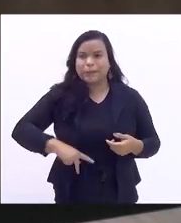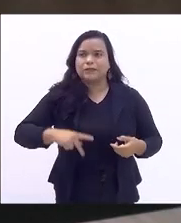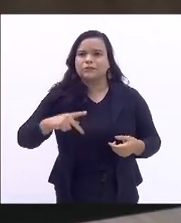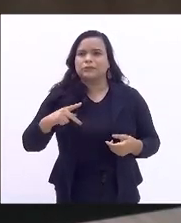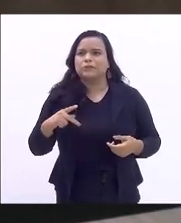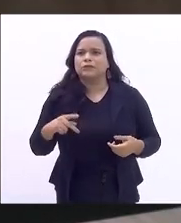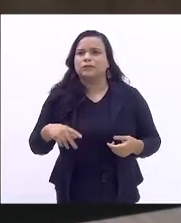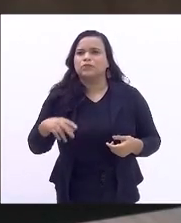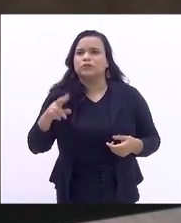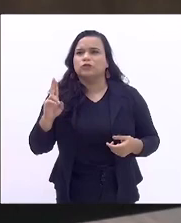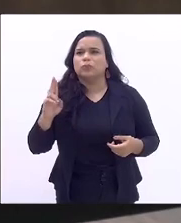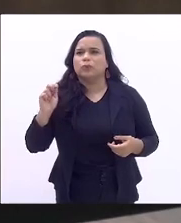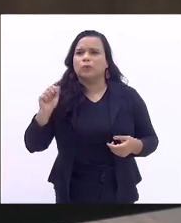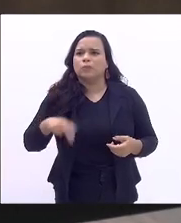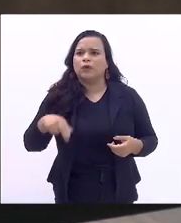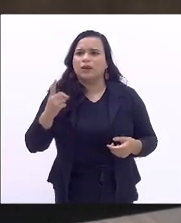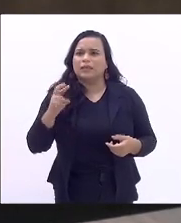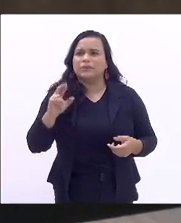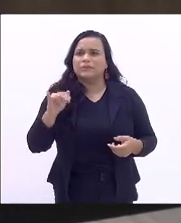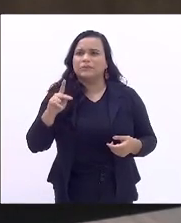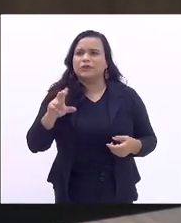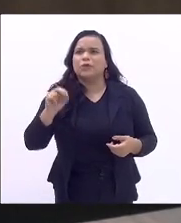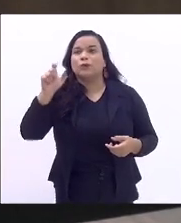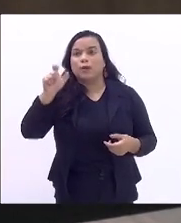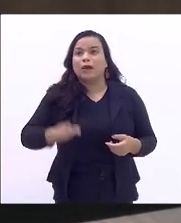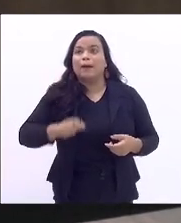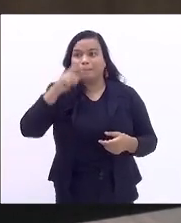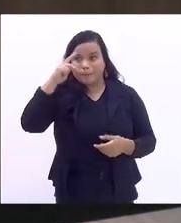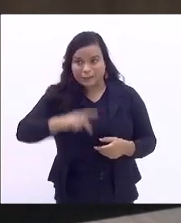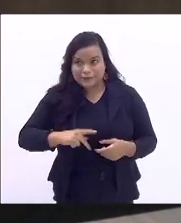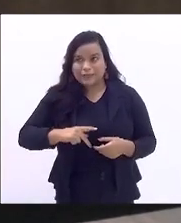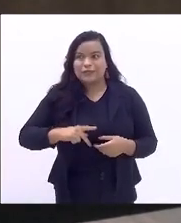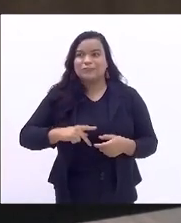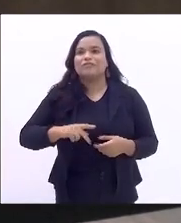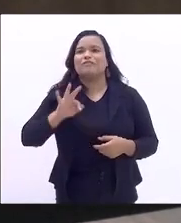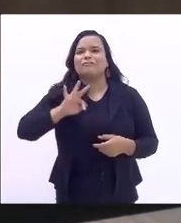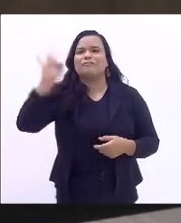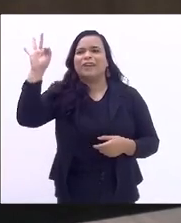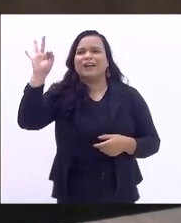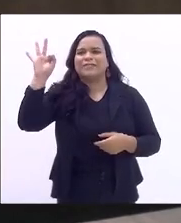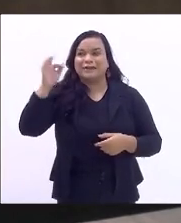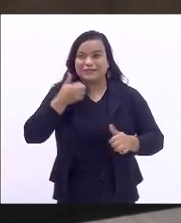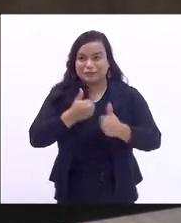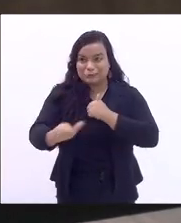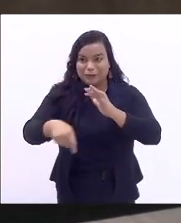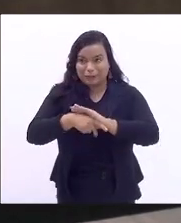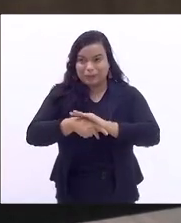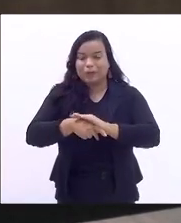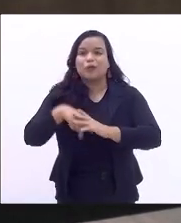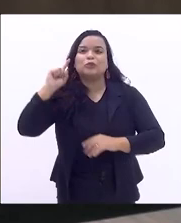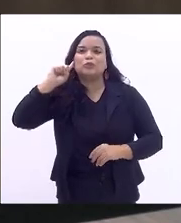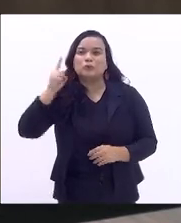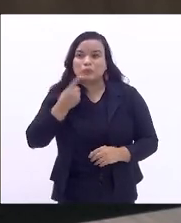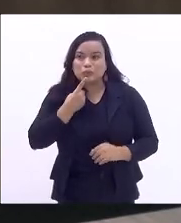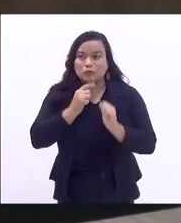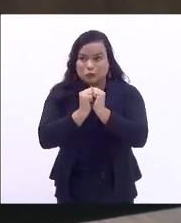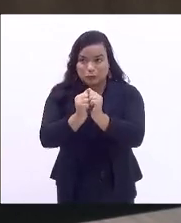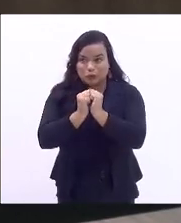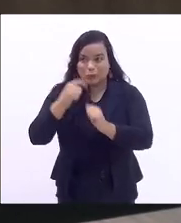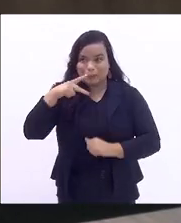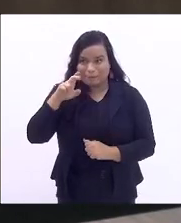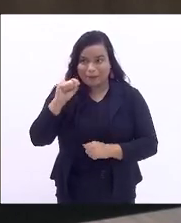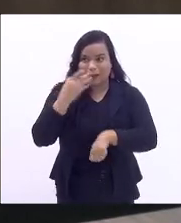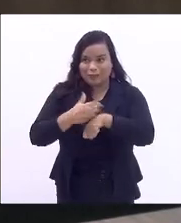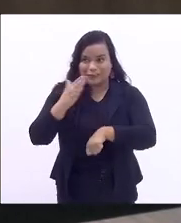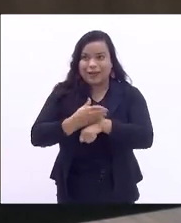um andrico é presidente da federação desportiva de surdos junto com o Paulo que é o treinador temos aqui hoje no